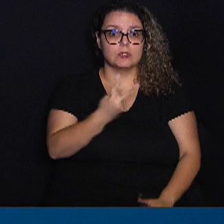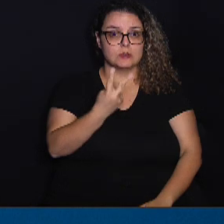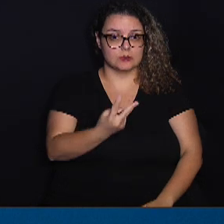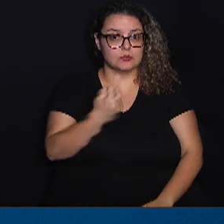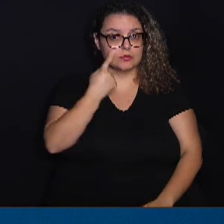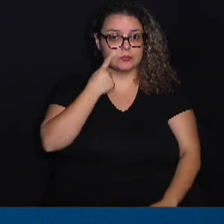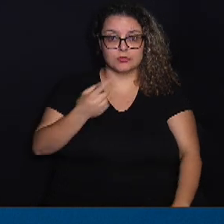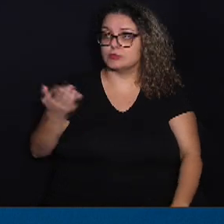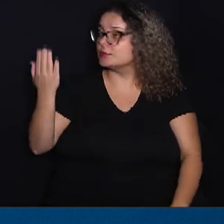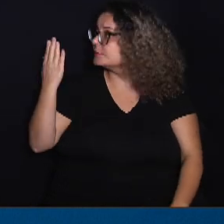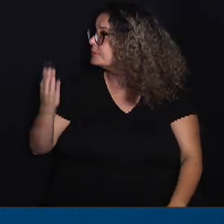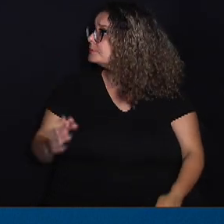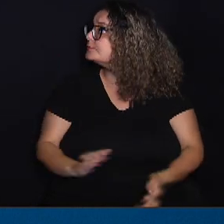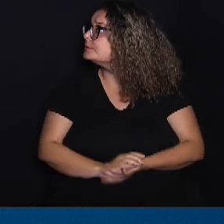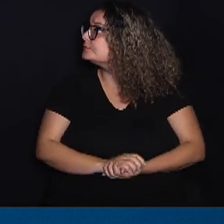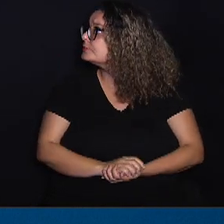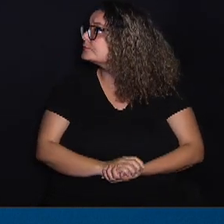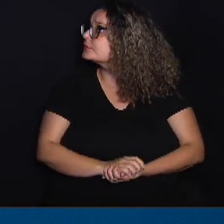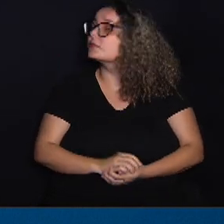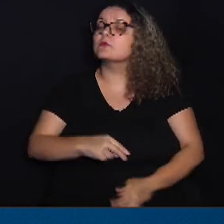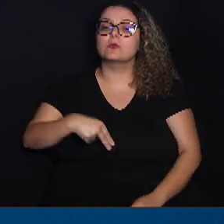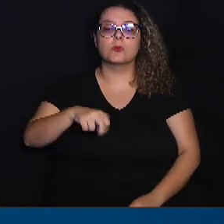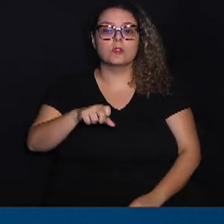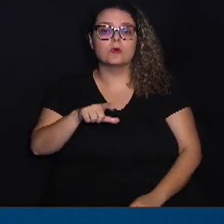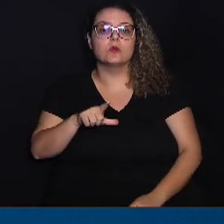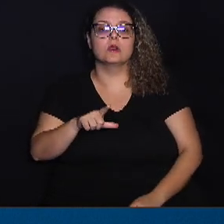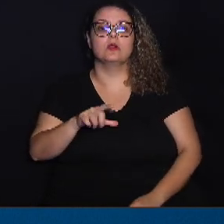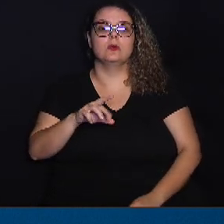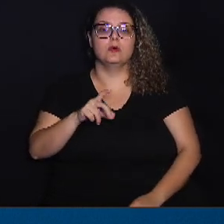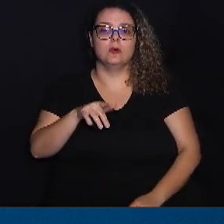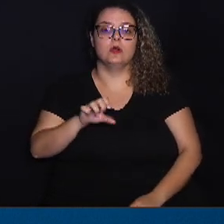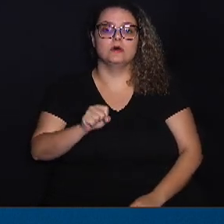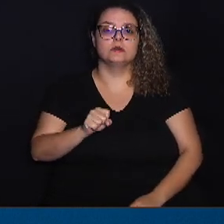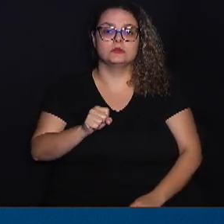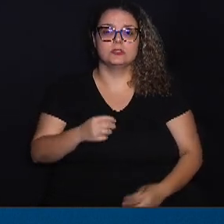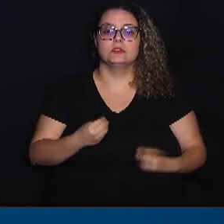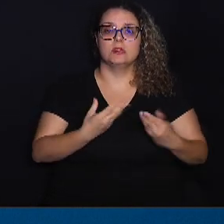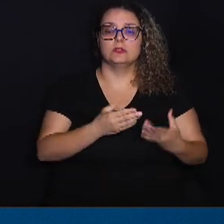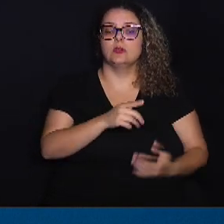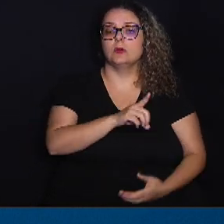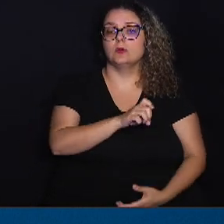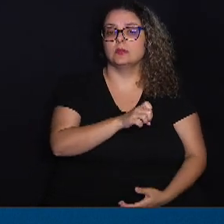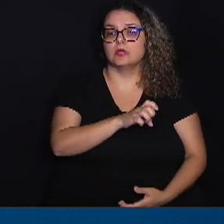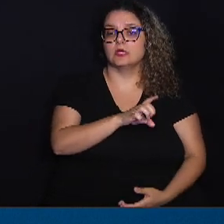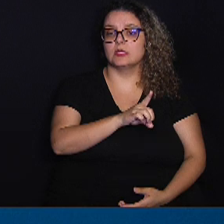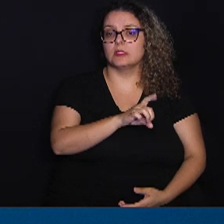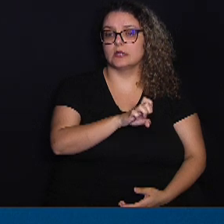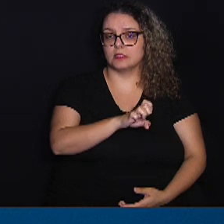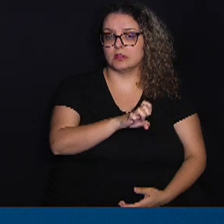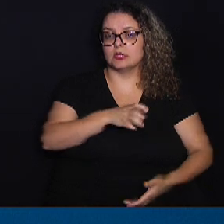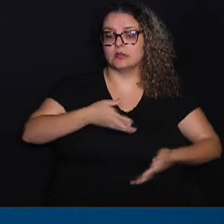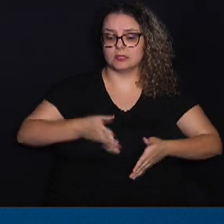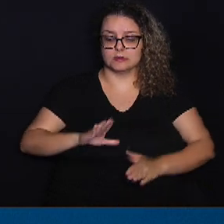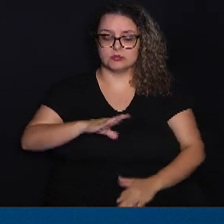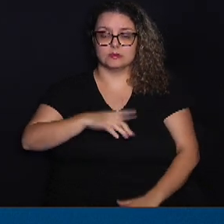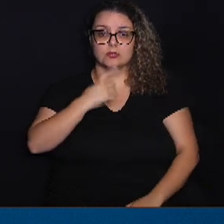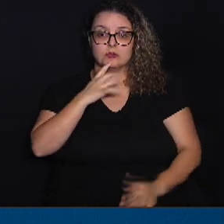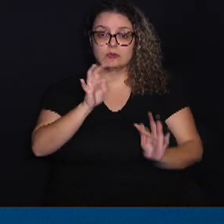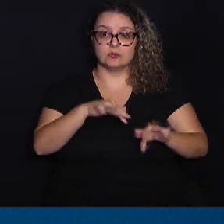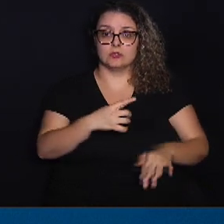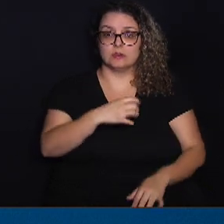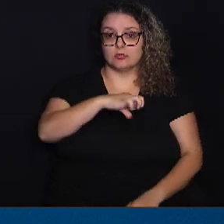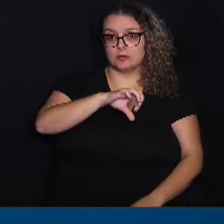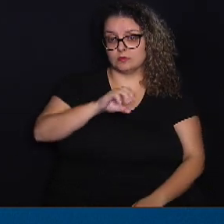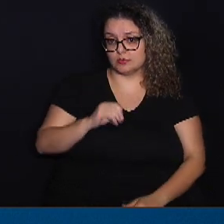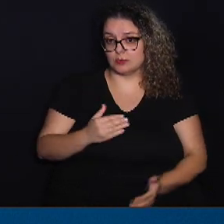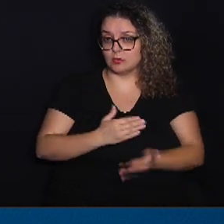concede o diploma Noel Rosa Adevaldo Oliveira mâncio o Dedé nascido em Campinas no final dos anos 90 e no começo dos